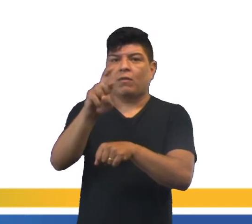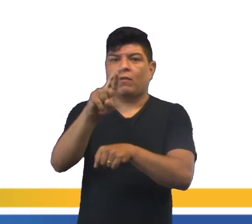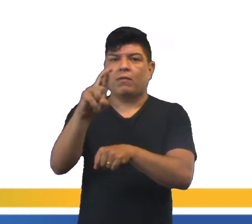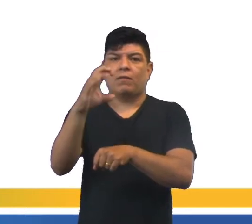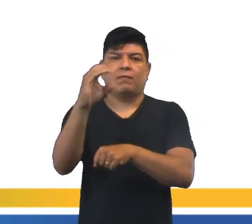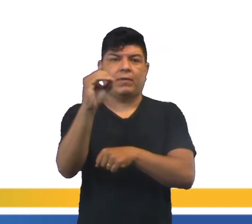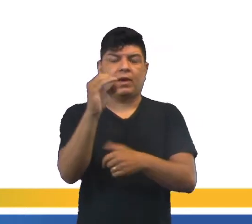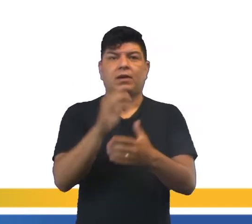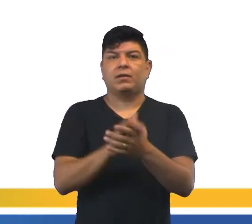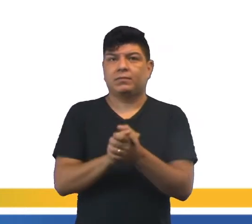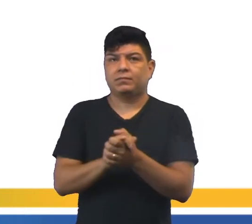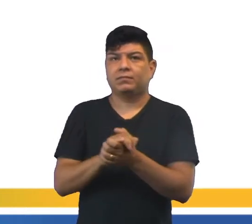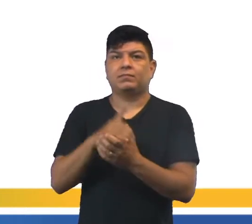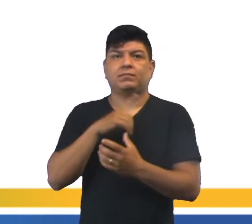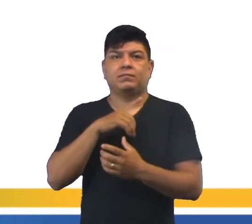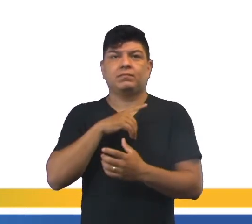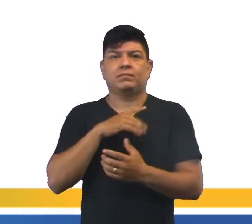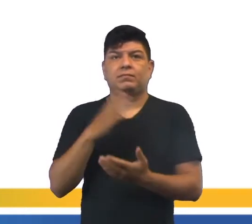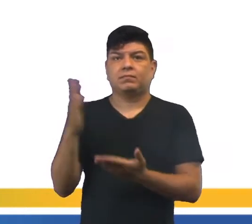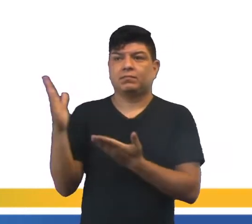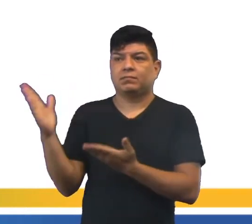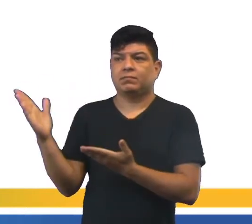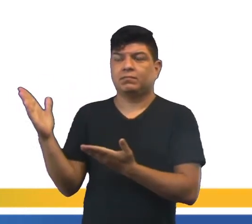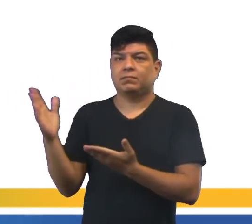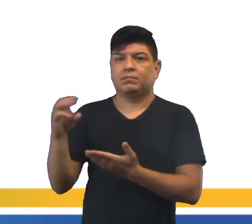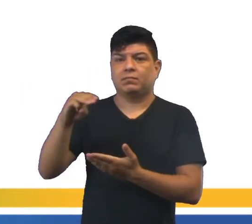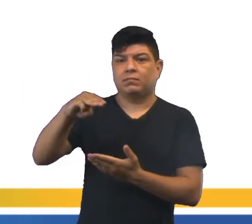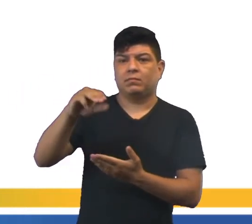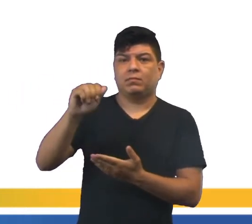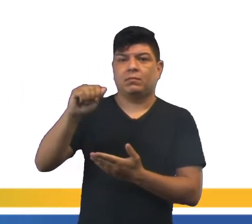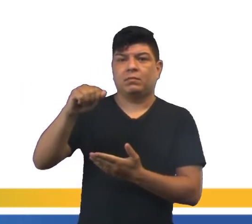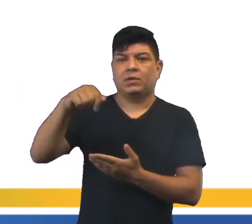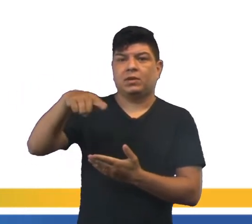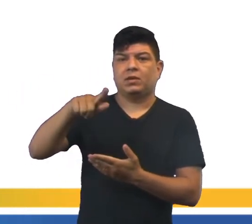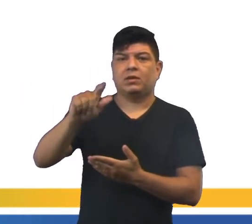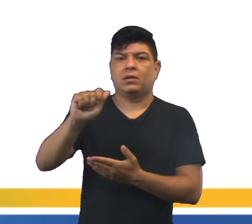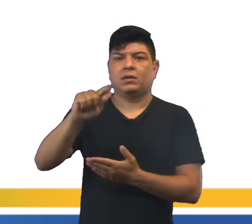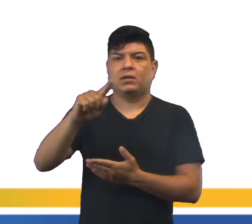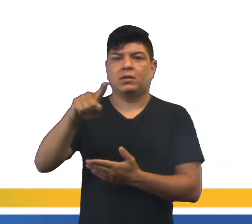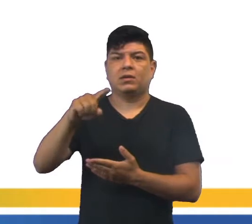hematita aqui, que tem o ferro e o manganês também, essa pedra.